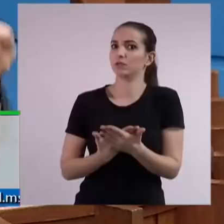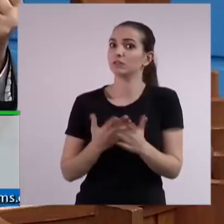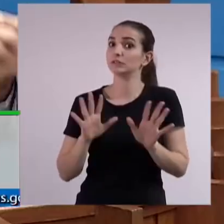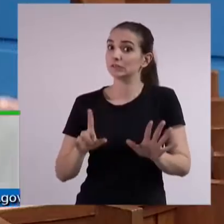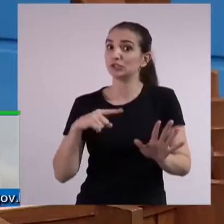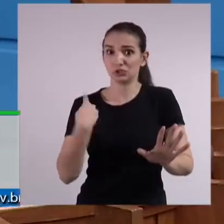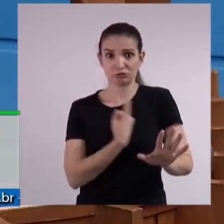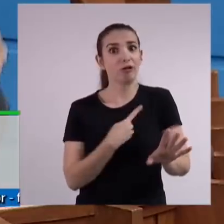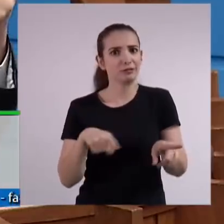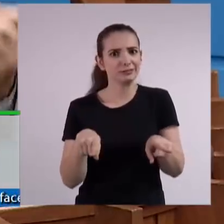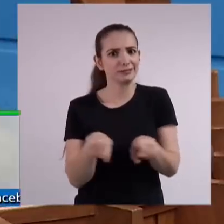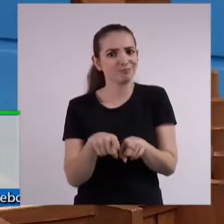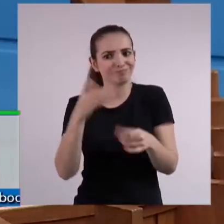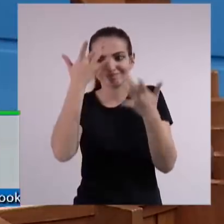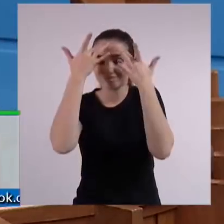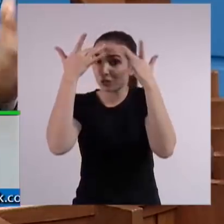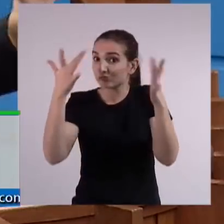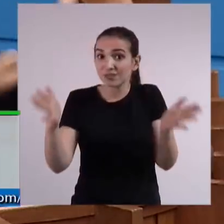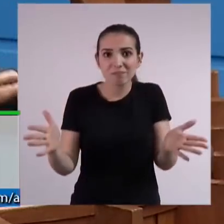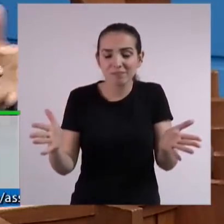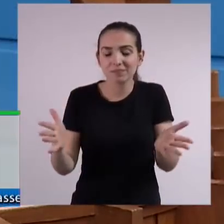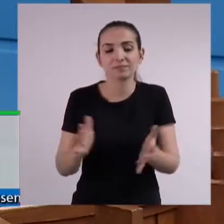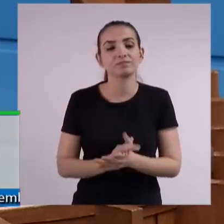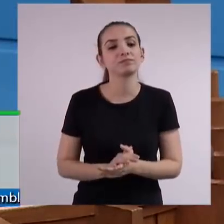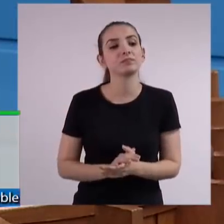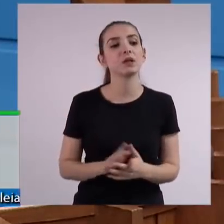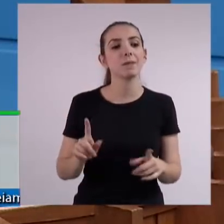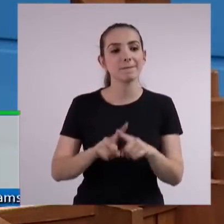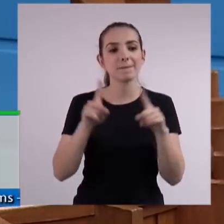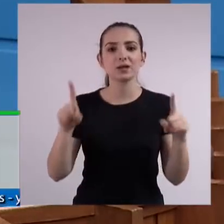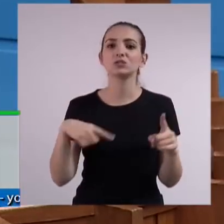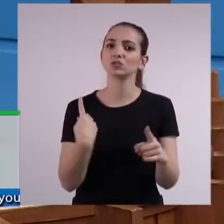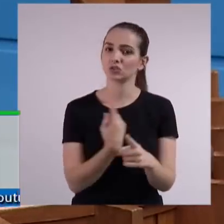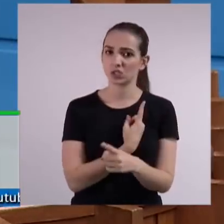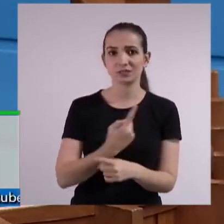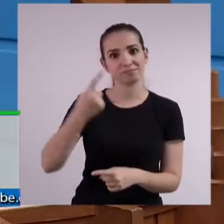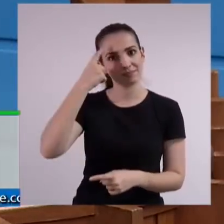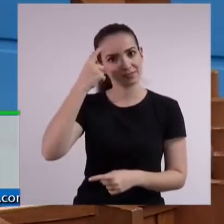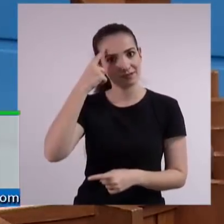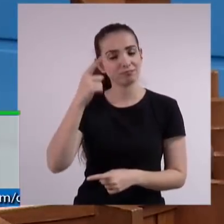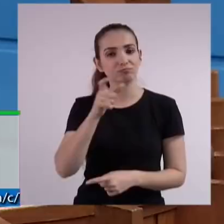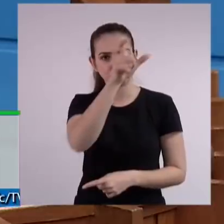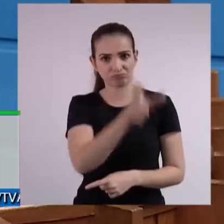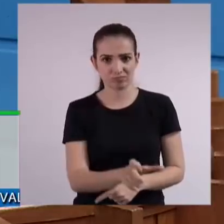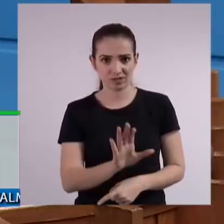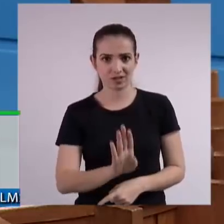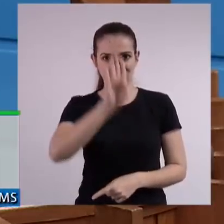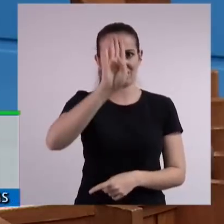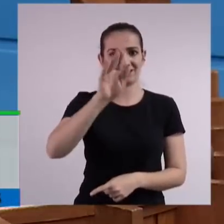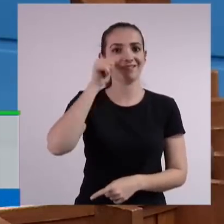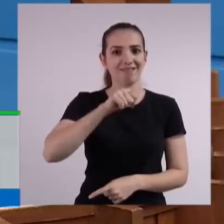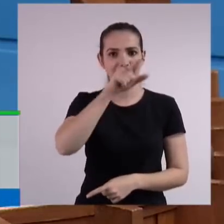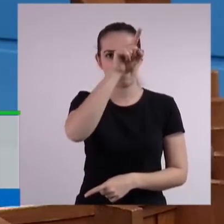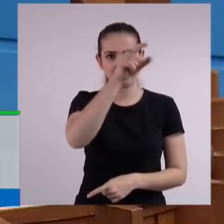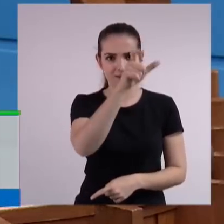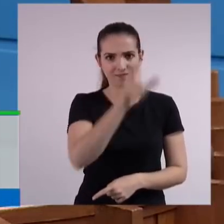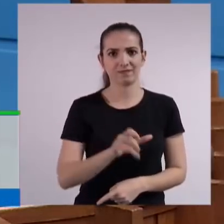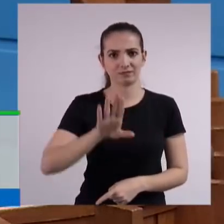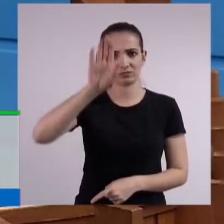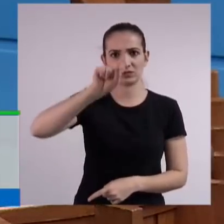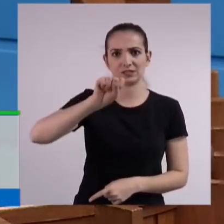também nós, que precisávamos e entendíamos que a candidatura da Simone, entendemos, representaria muito